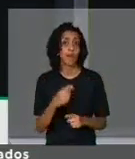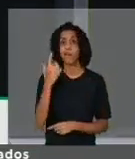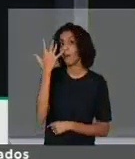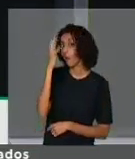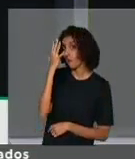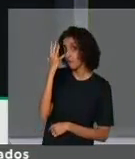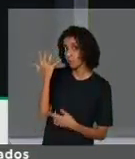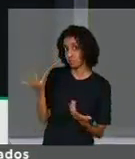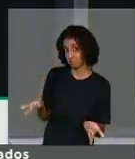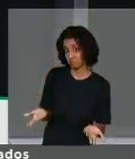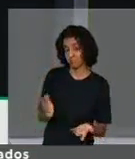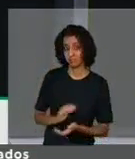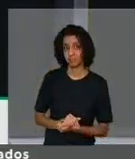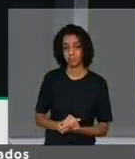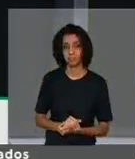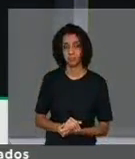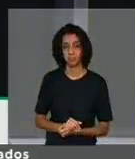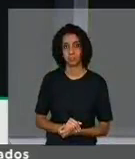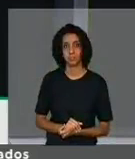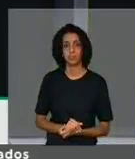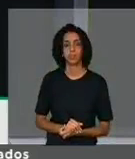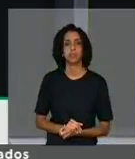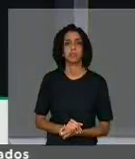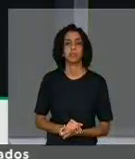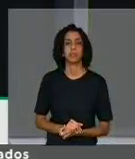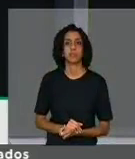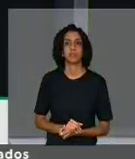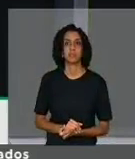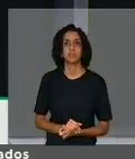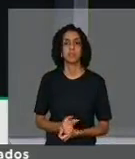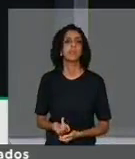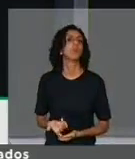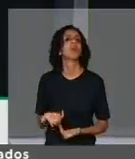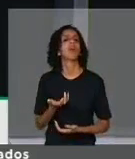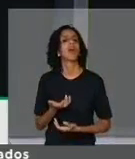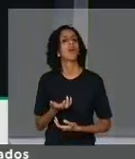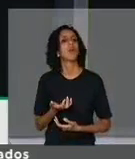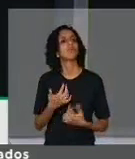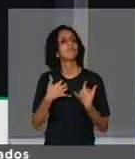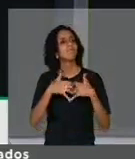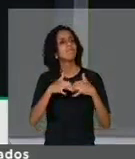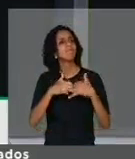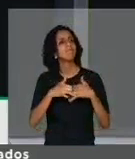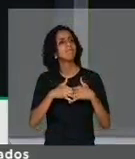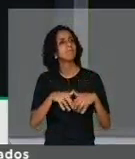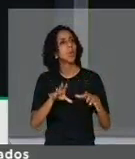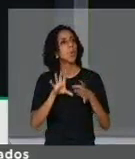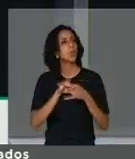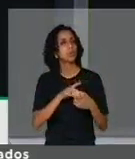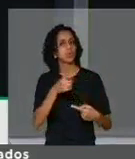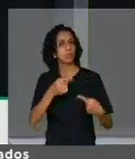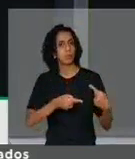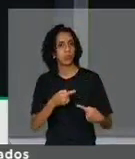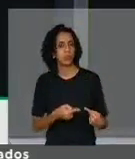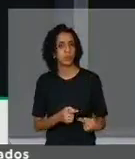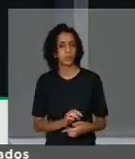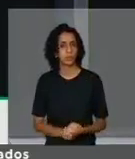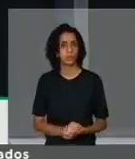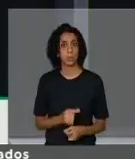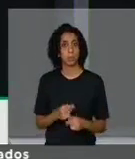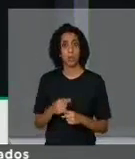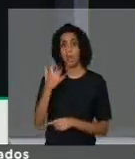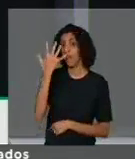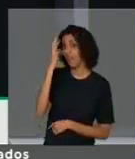chegou. Então eu queria fazer uma reflexão política a partir dessa que é tida como a